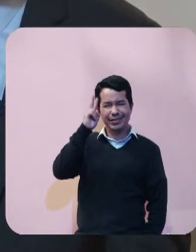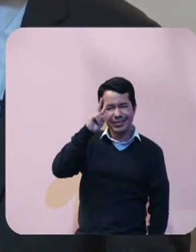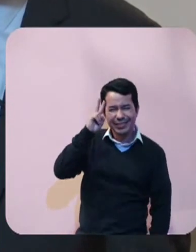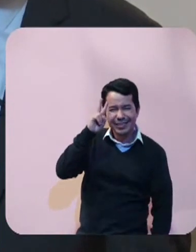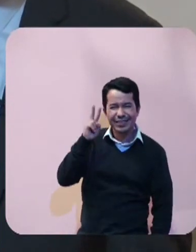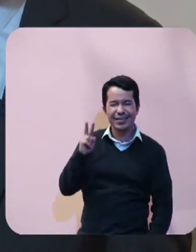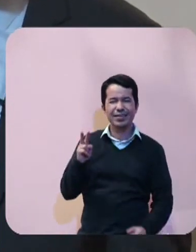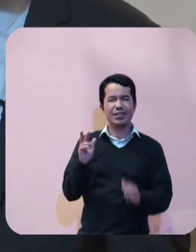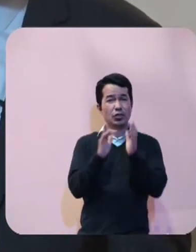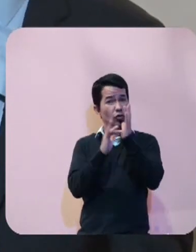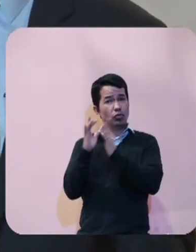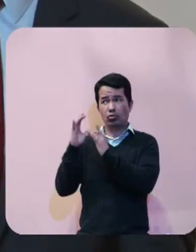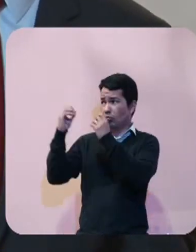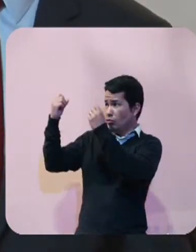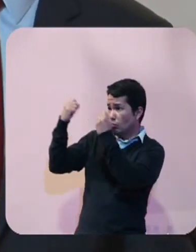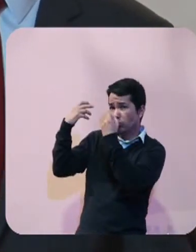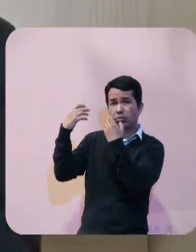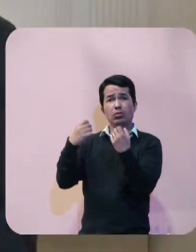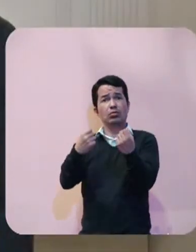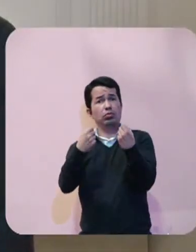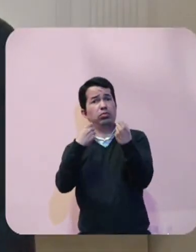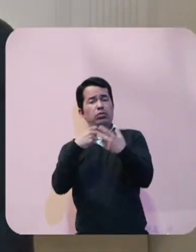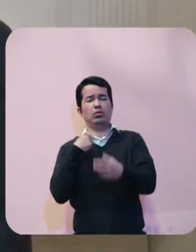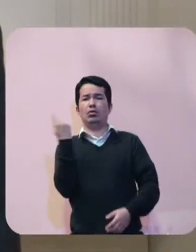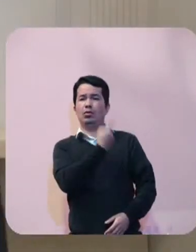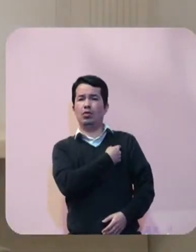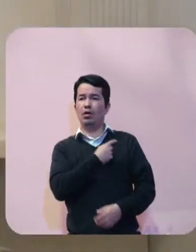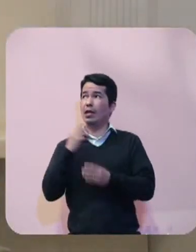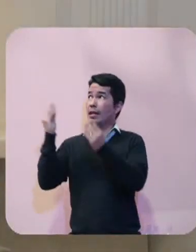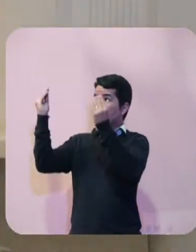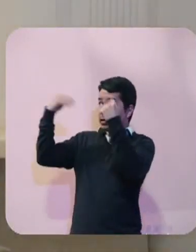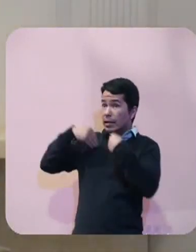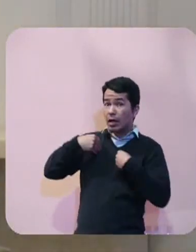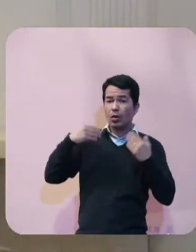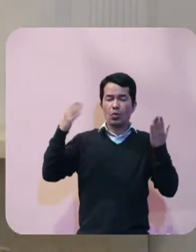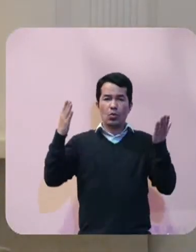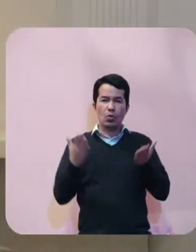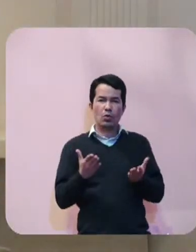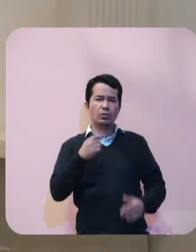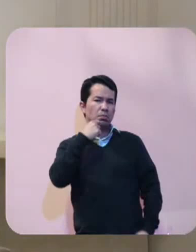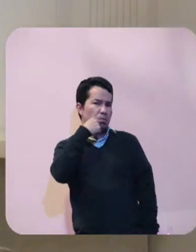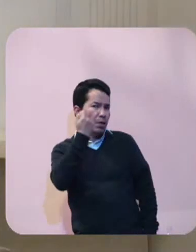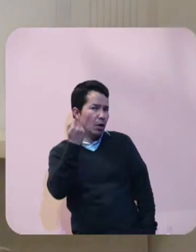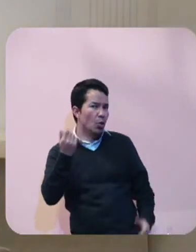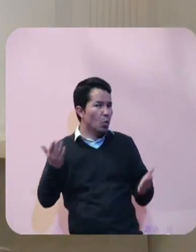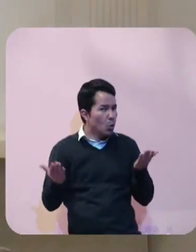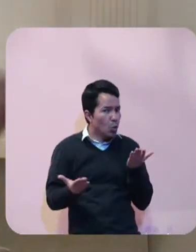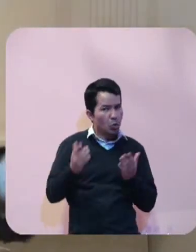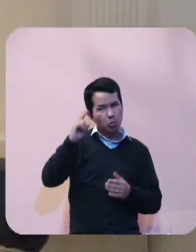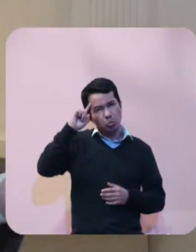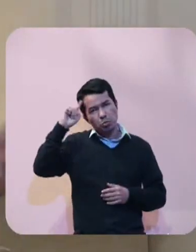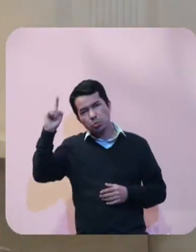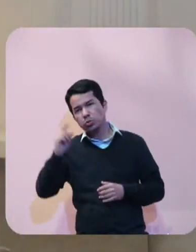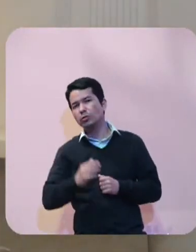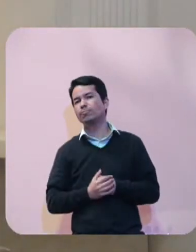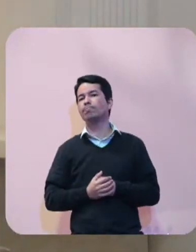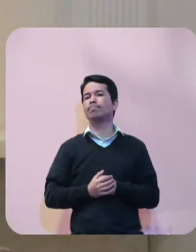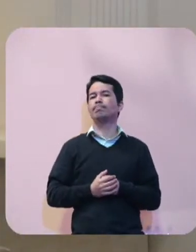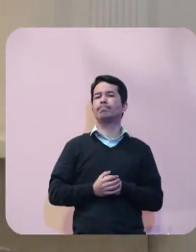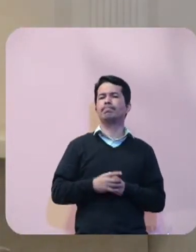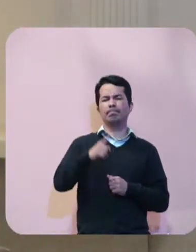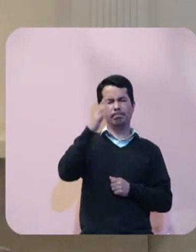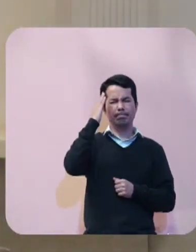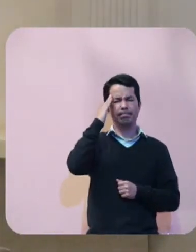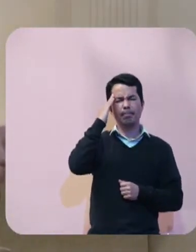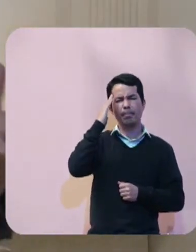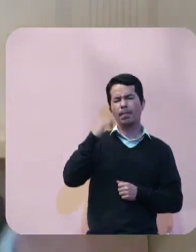nosso pão de cada dia. Vamos orar por isso. E sabe, eu poderia aqui colocar tantos outros motivos pelos quais